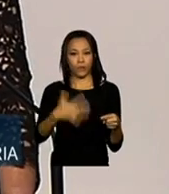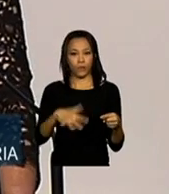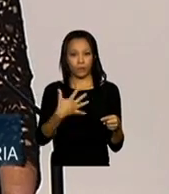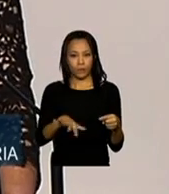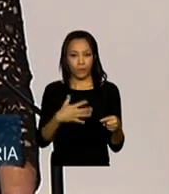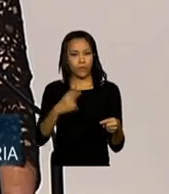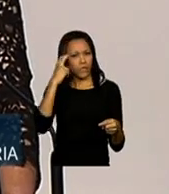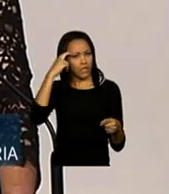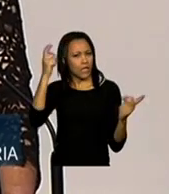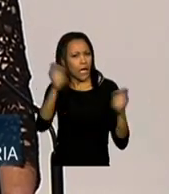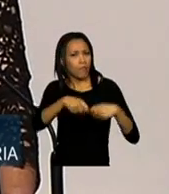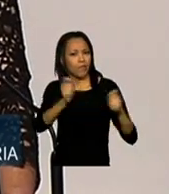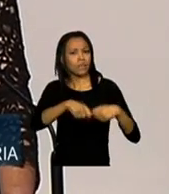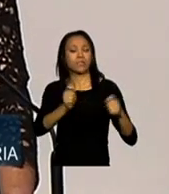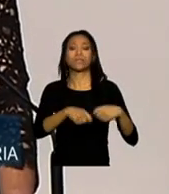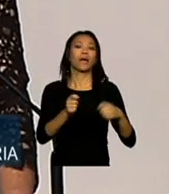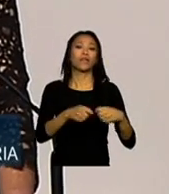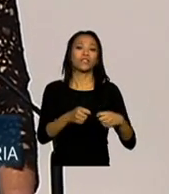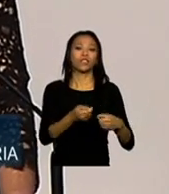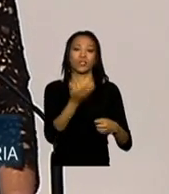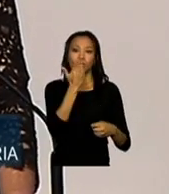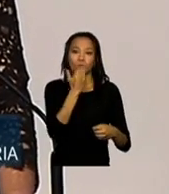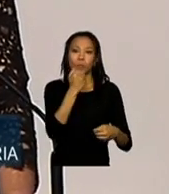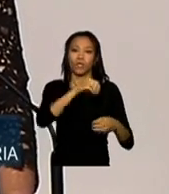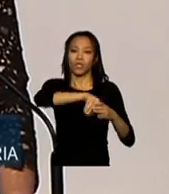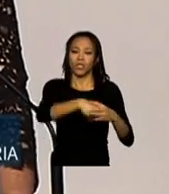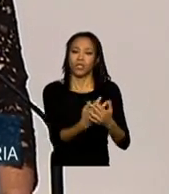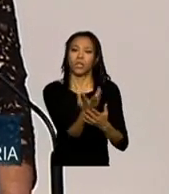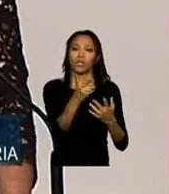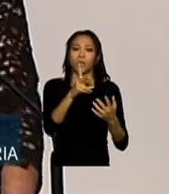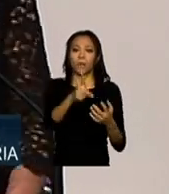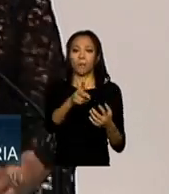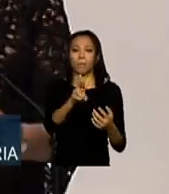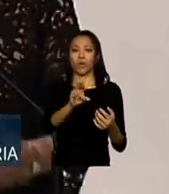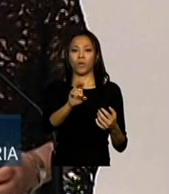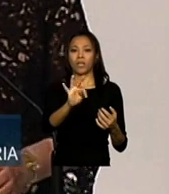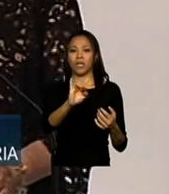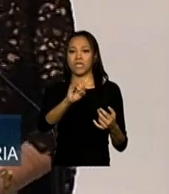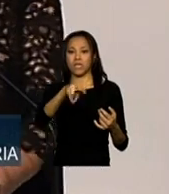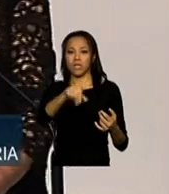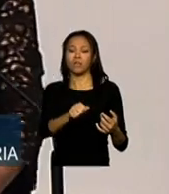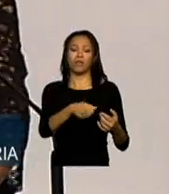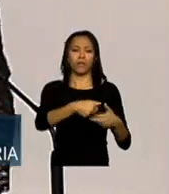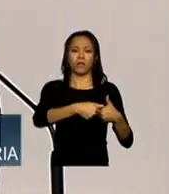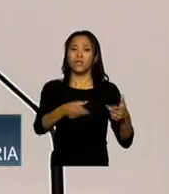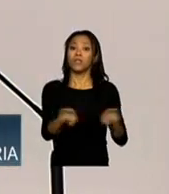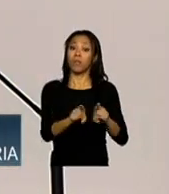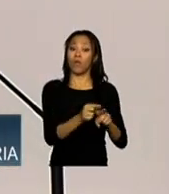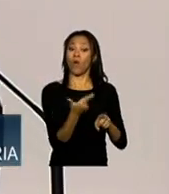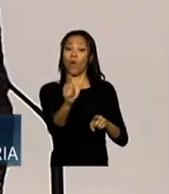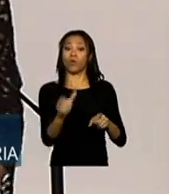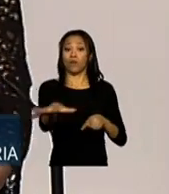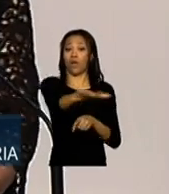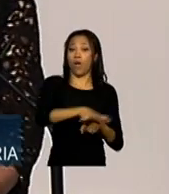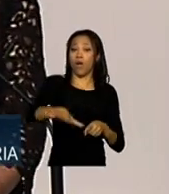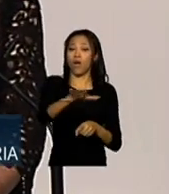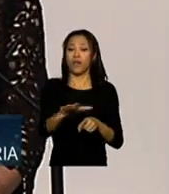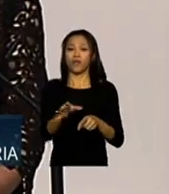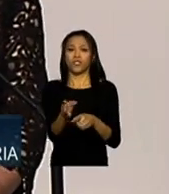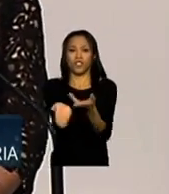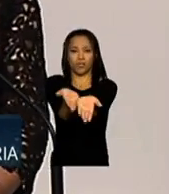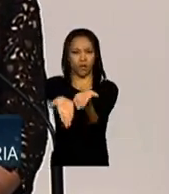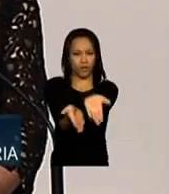mesmo capacidade de produzir alimentos e proteínas e um setor de serviços pujante